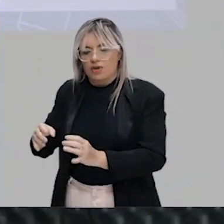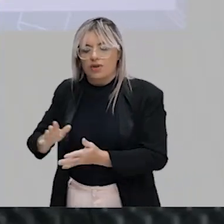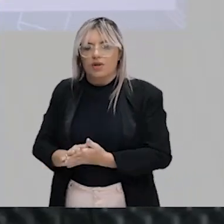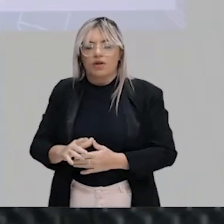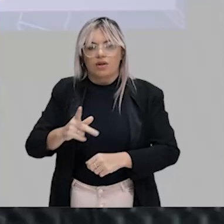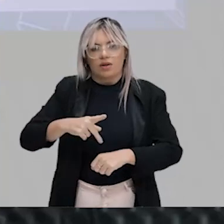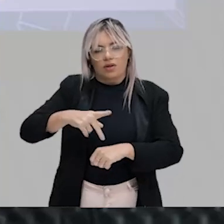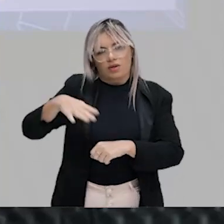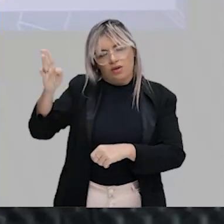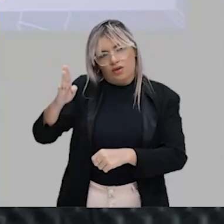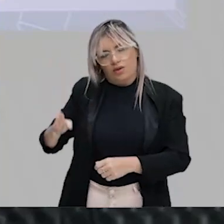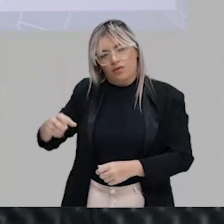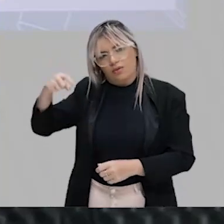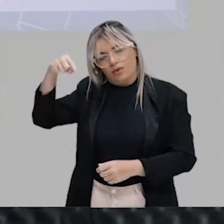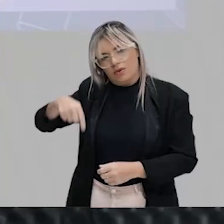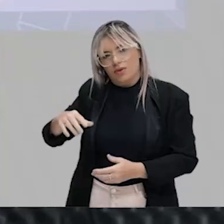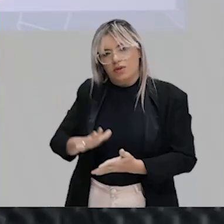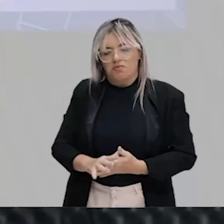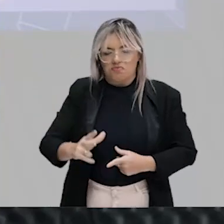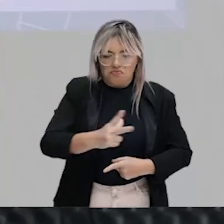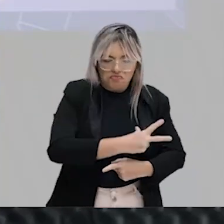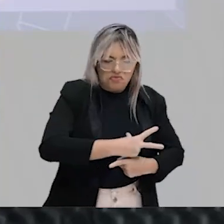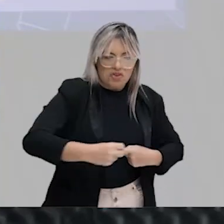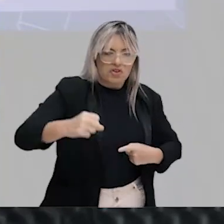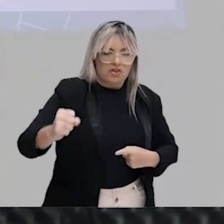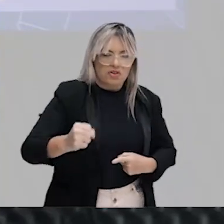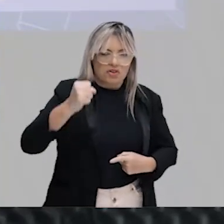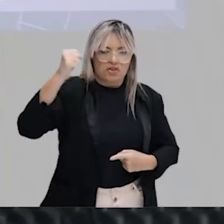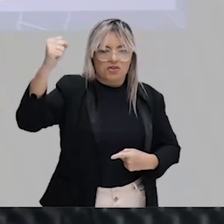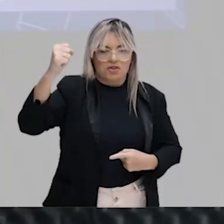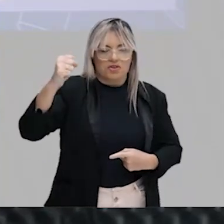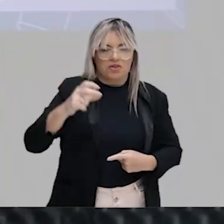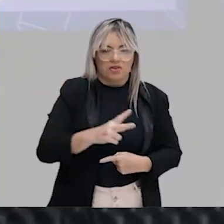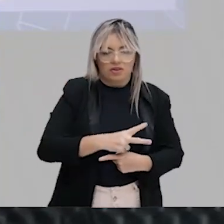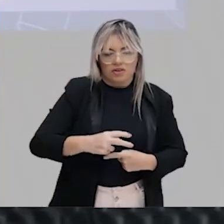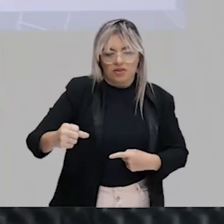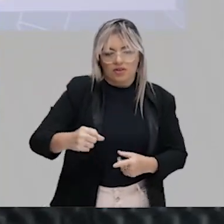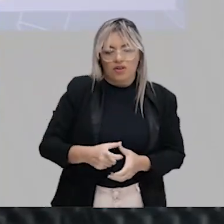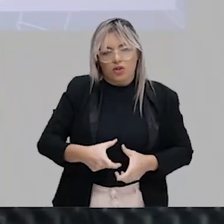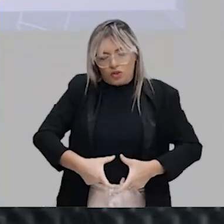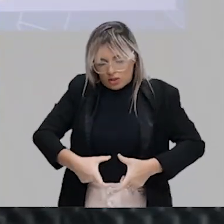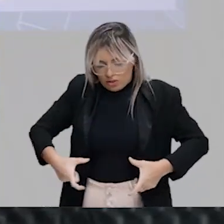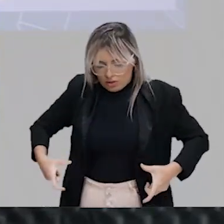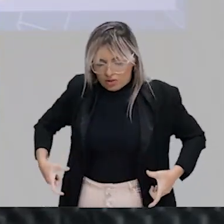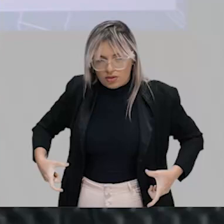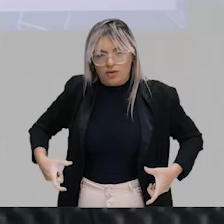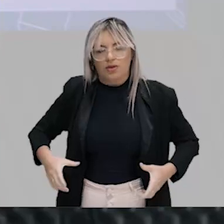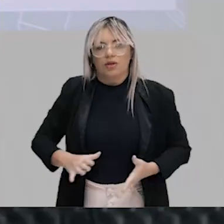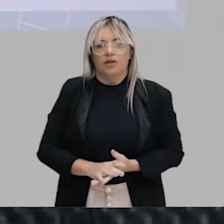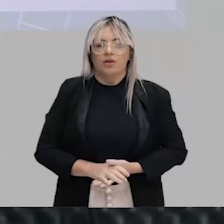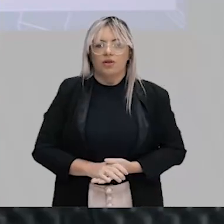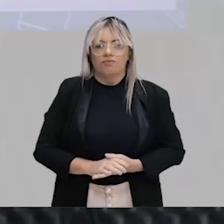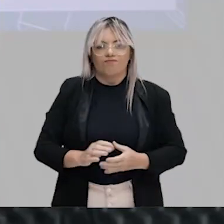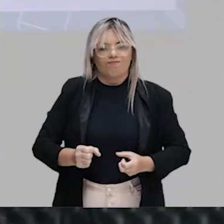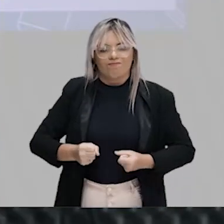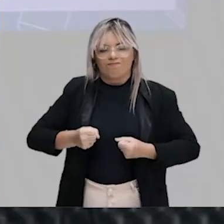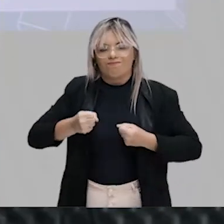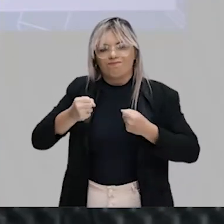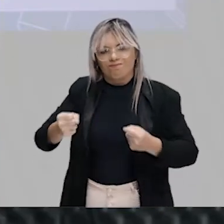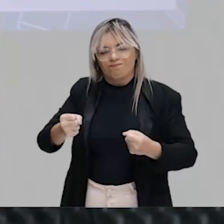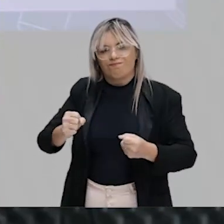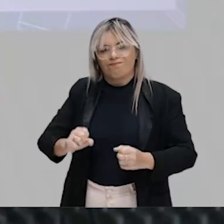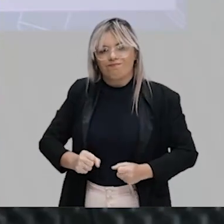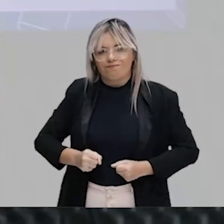aqui. Ganhou não sei quantas, teve várias defesas aí do seu cinturão. Então, a mídia ela tenta de tudo quanto é